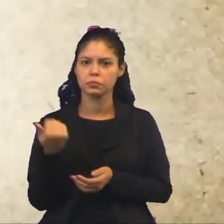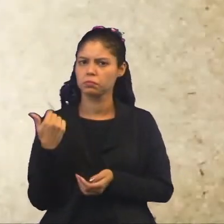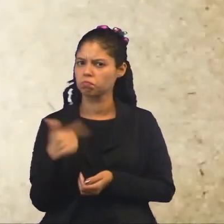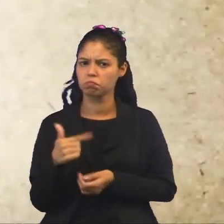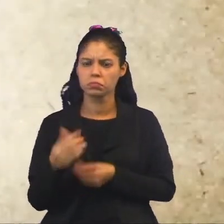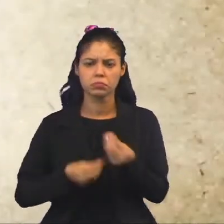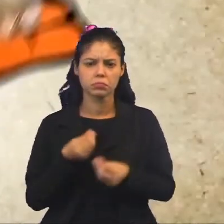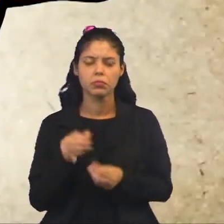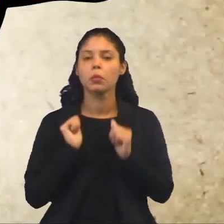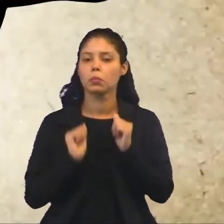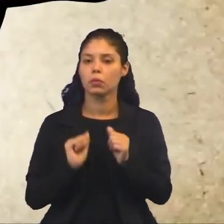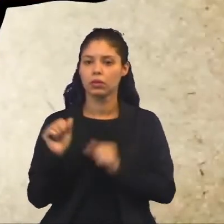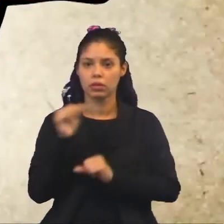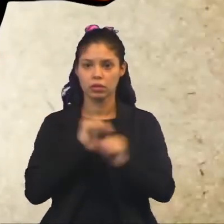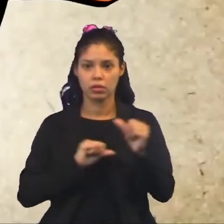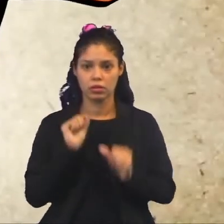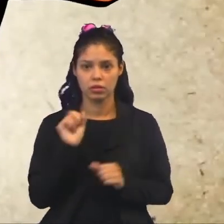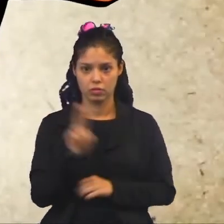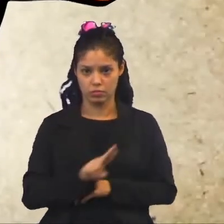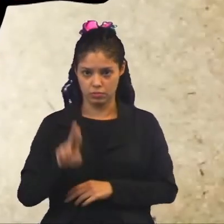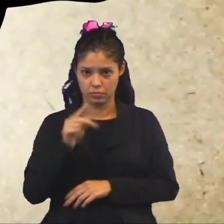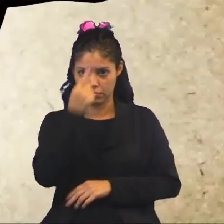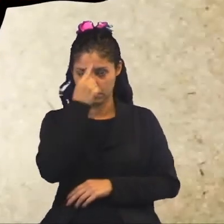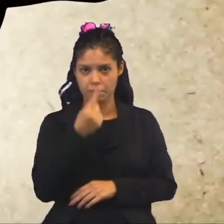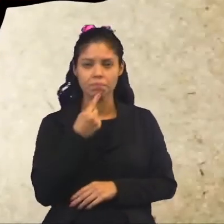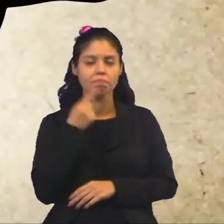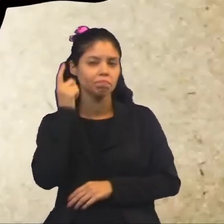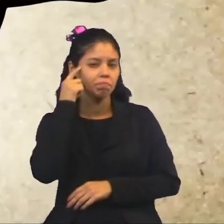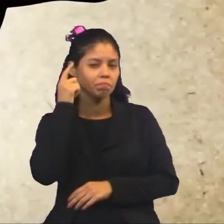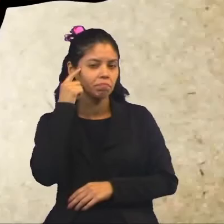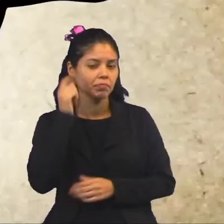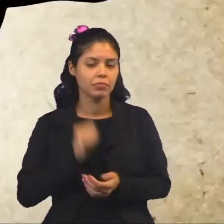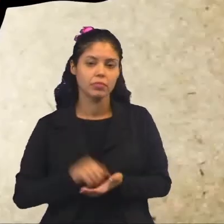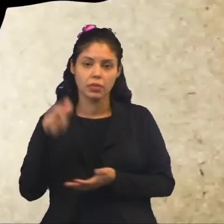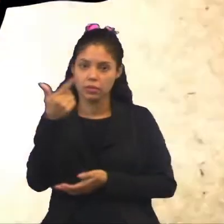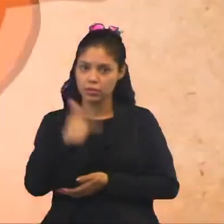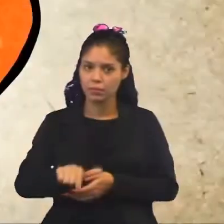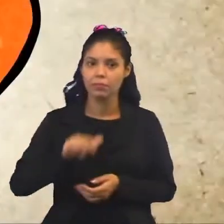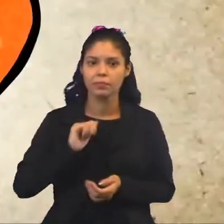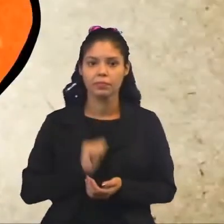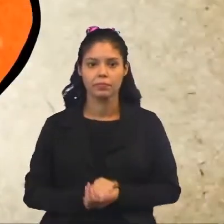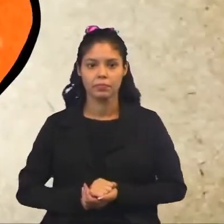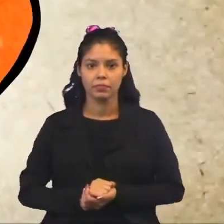mais, você pode transformá-lo usando a imaginação. Você vai poder reutilizar.